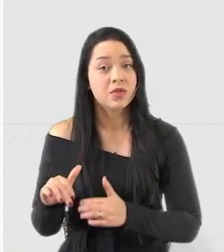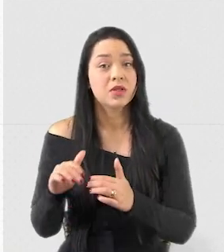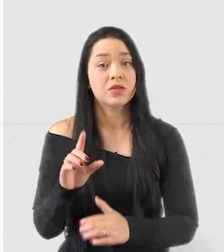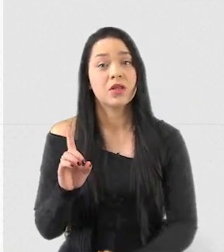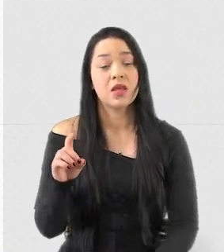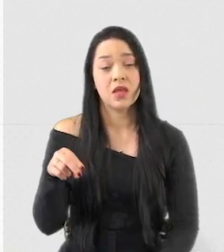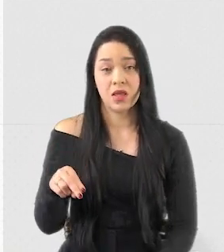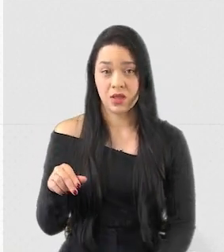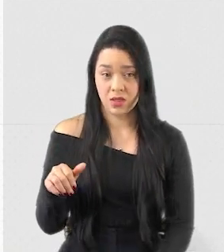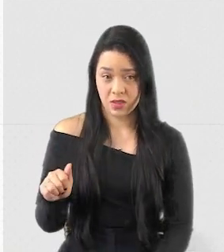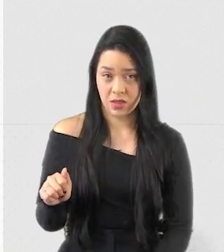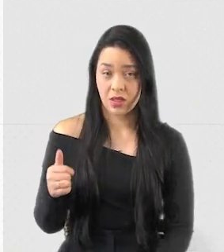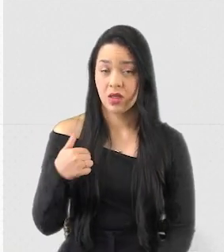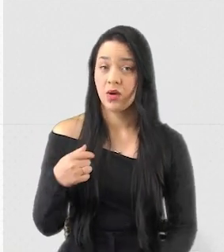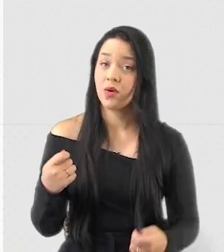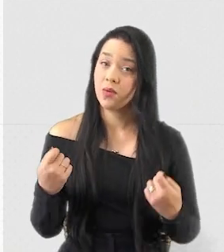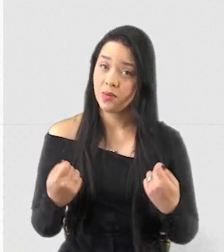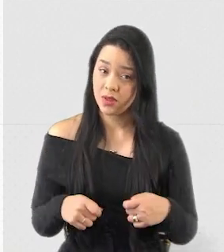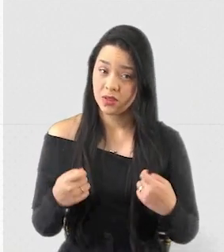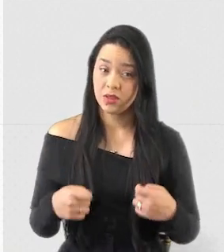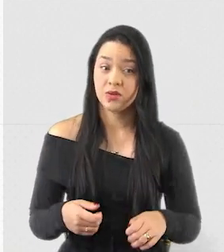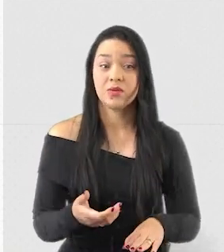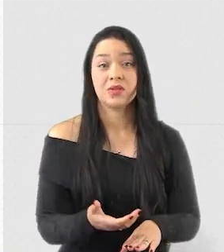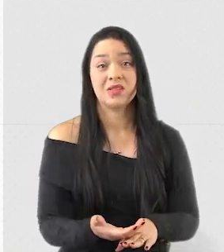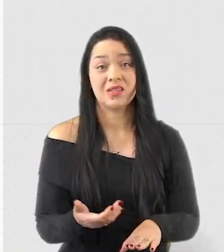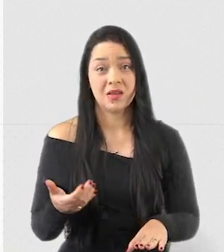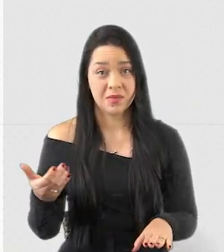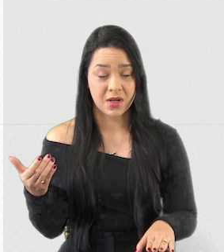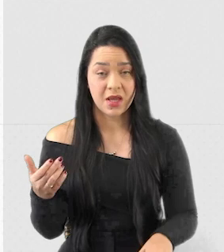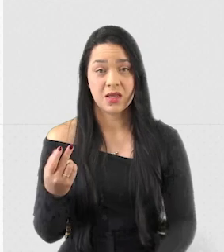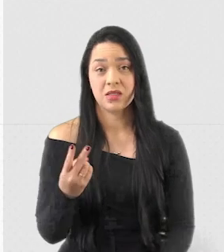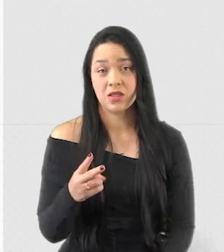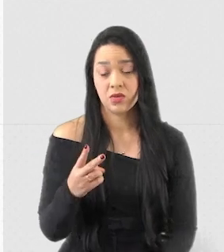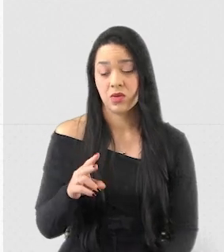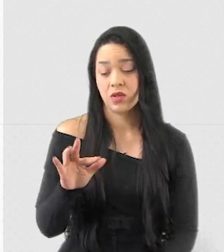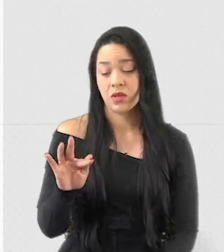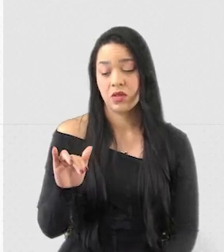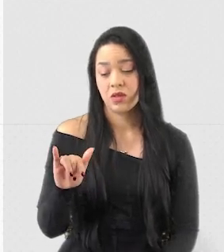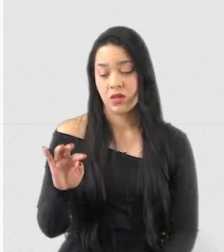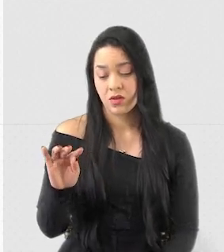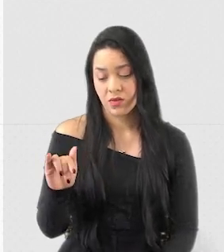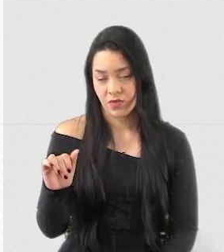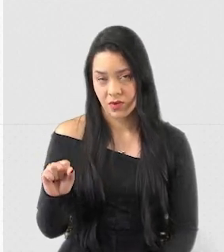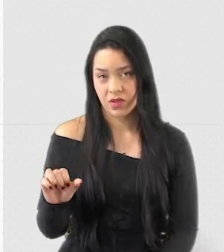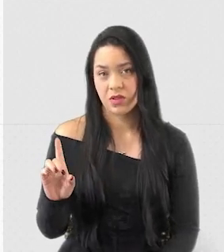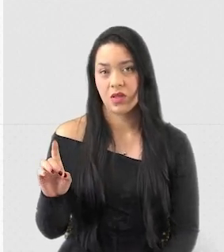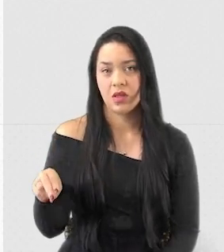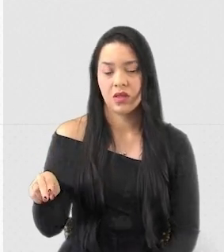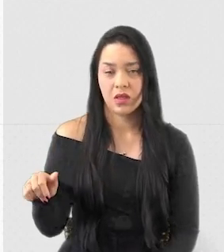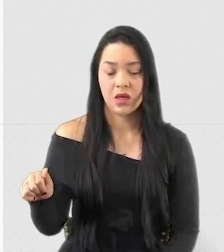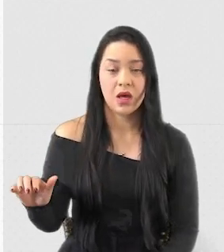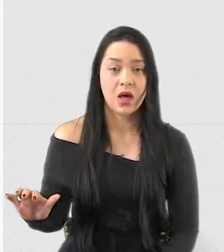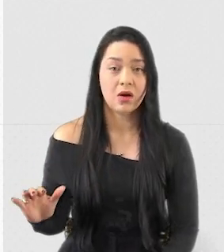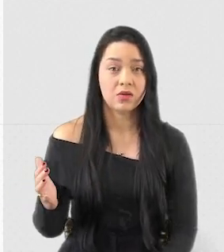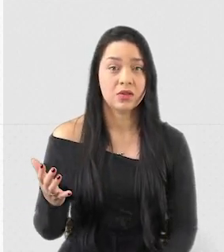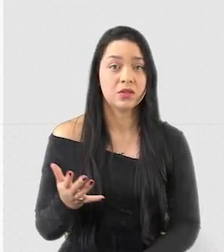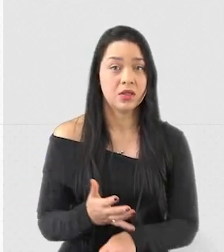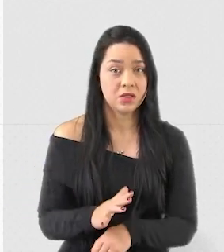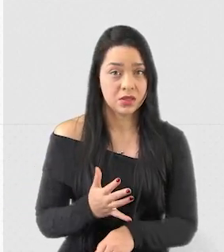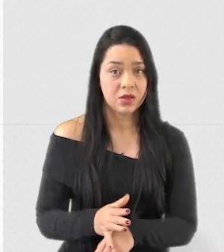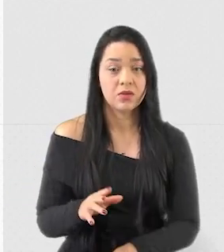DNA. Primeiramente, eu preciso separar essas duas fitas de DNA para que então ocorra a ação